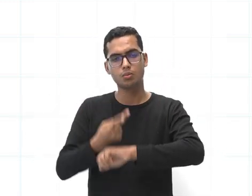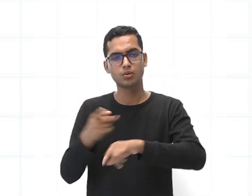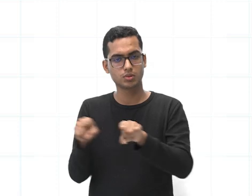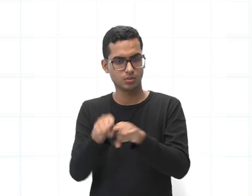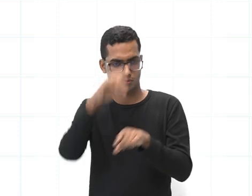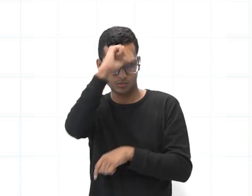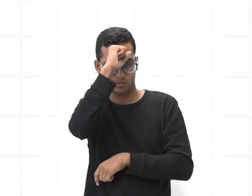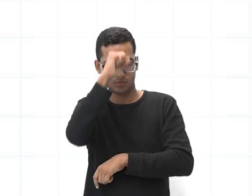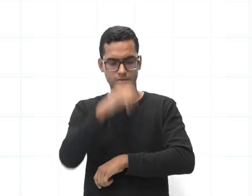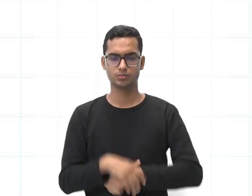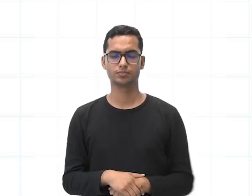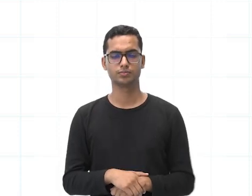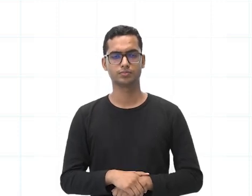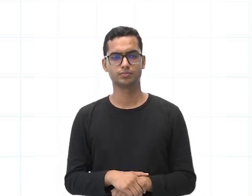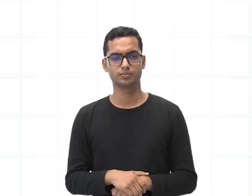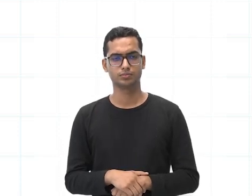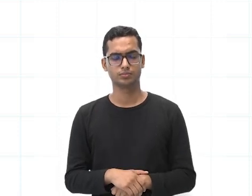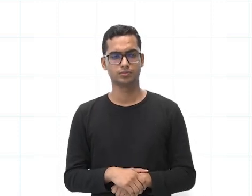prosseguir?